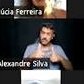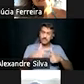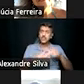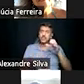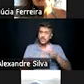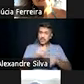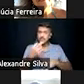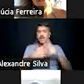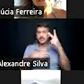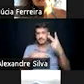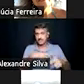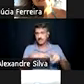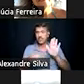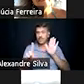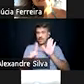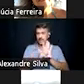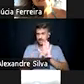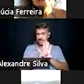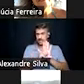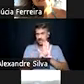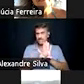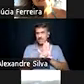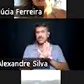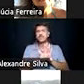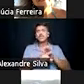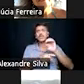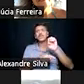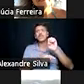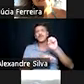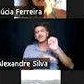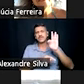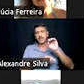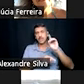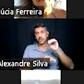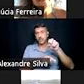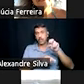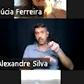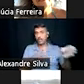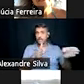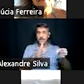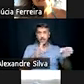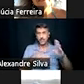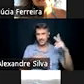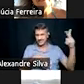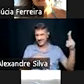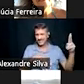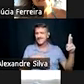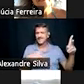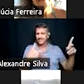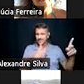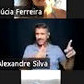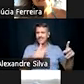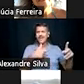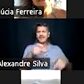porque nós temos uma legislação do Estado Novo, no qual pressupõe que o Estado